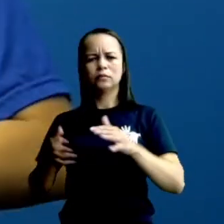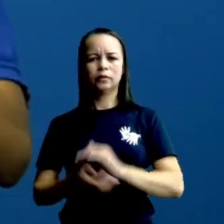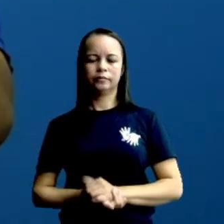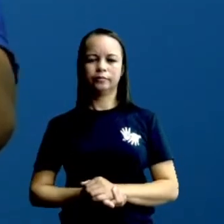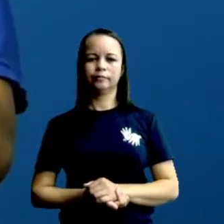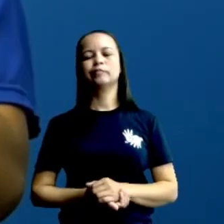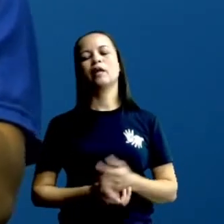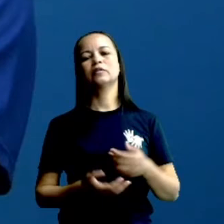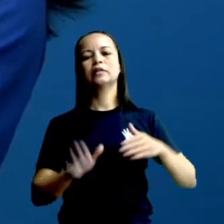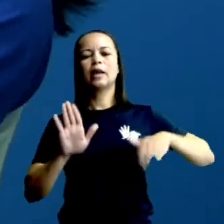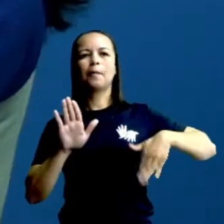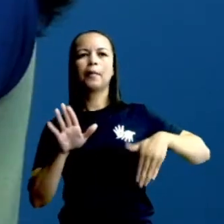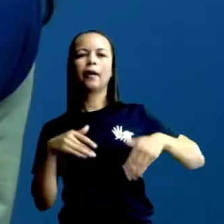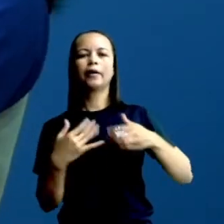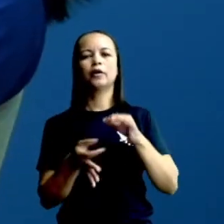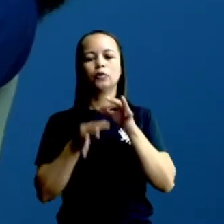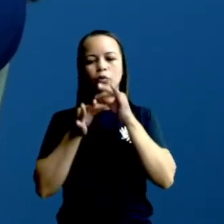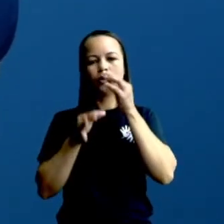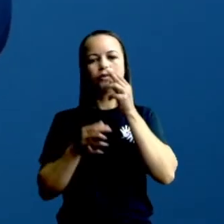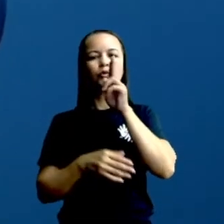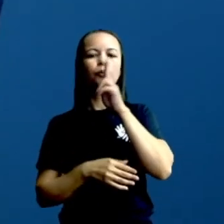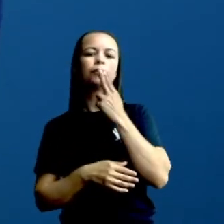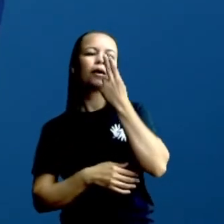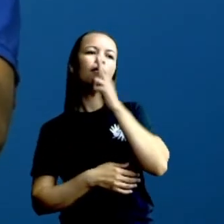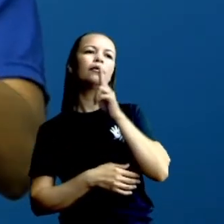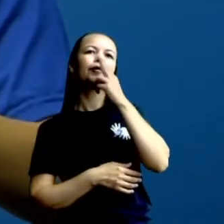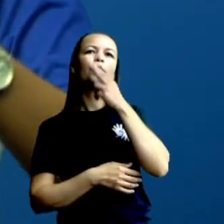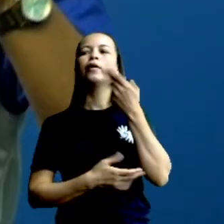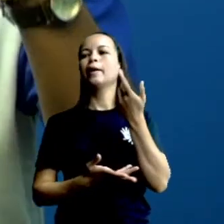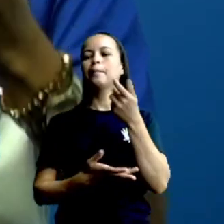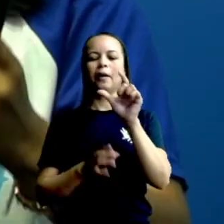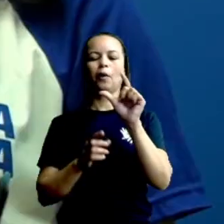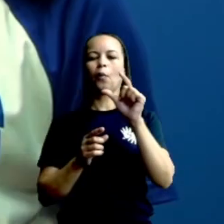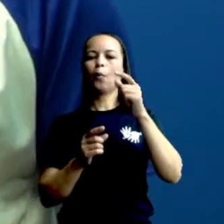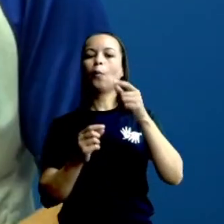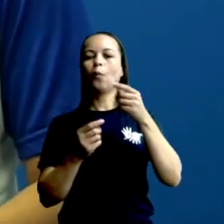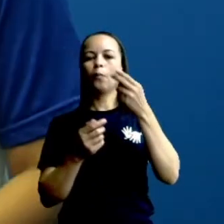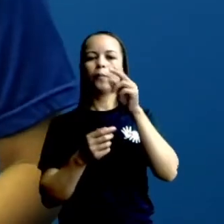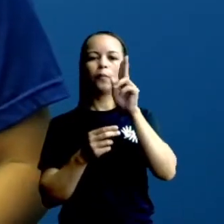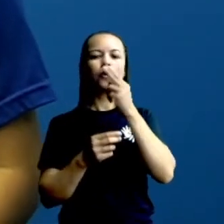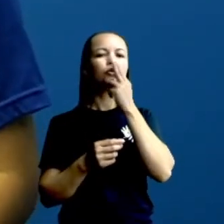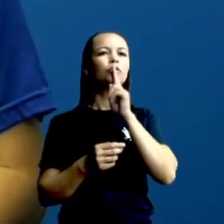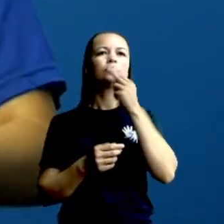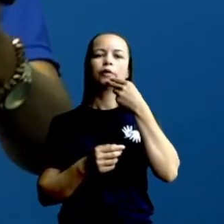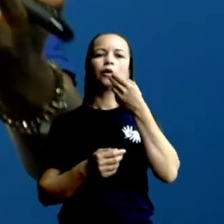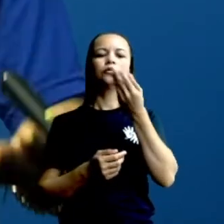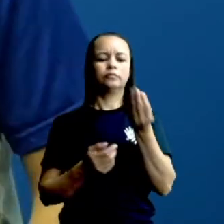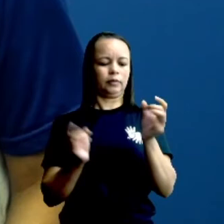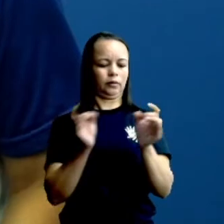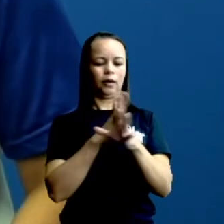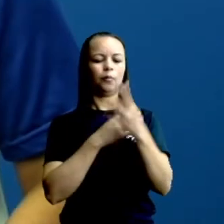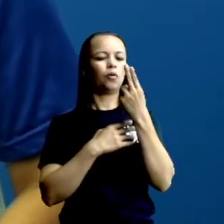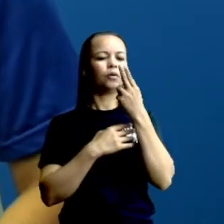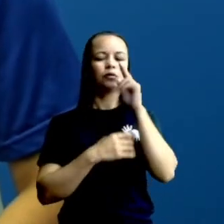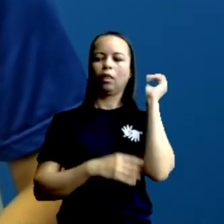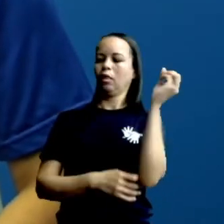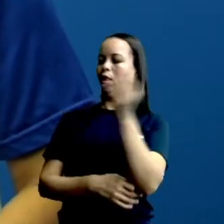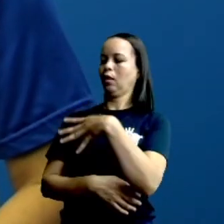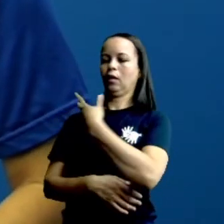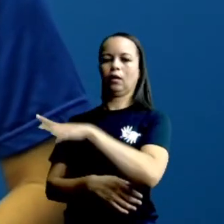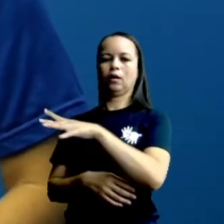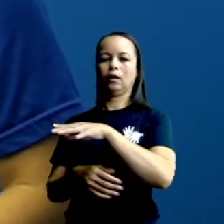na praia, chupou lá, ó, um picolézinho, pega o palito e joga no mar. Minha gente, vamos respeitar a